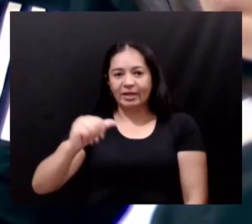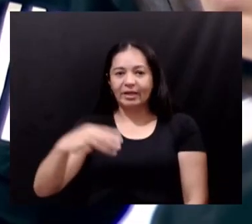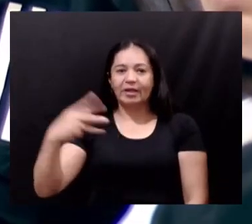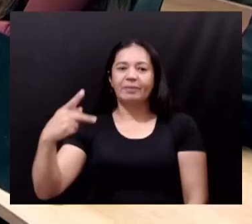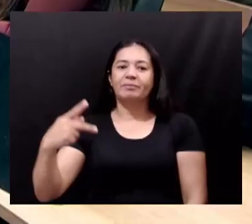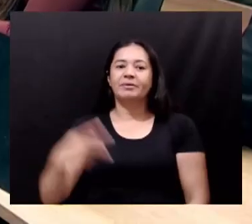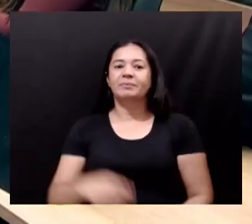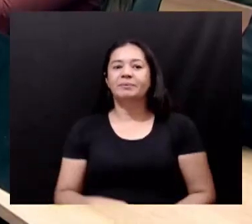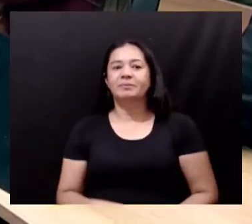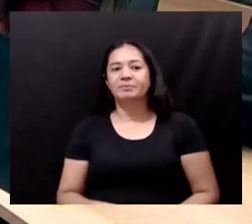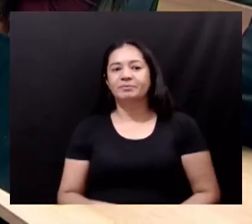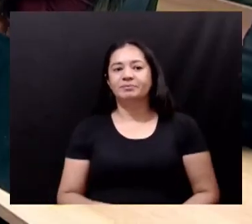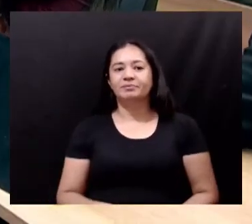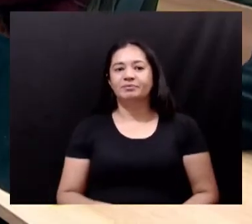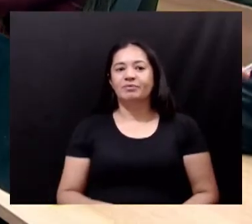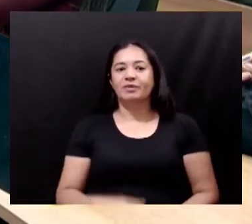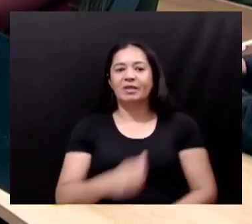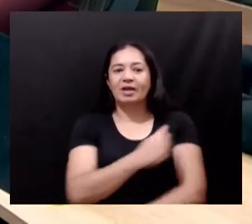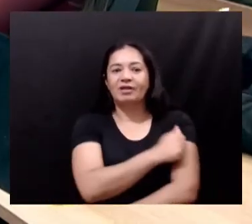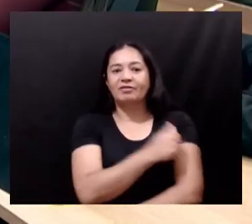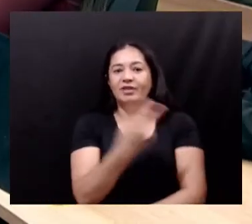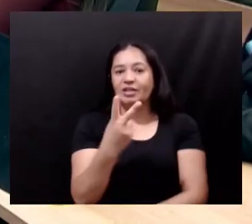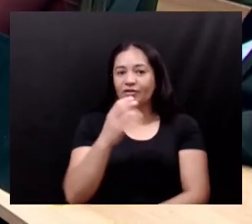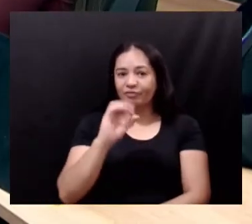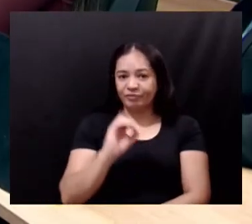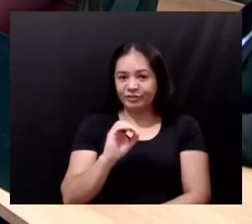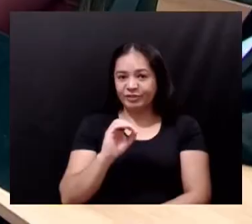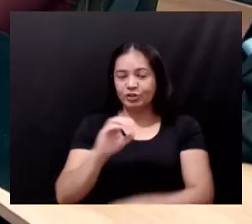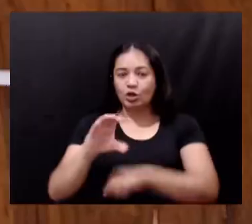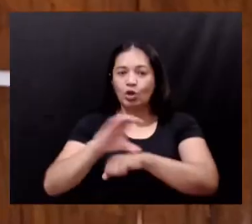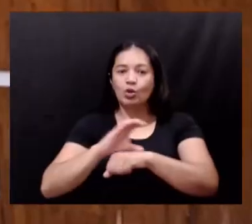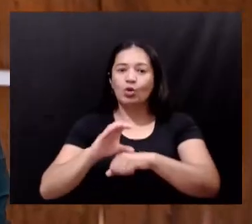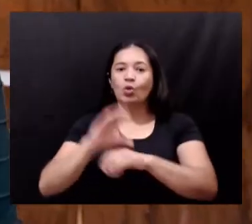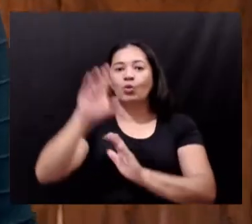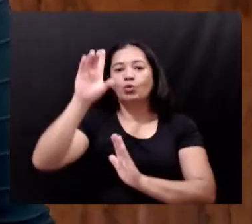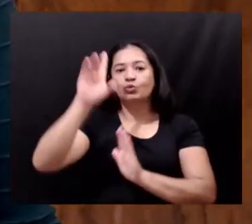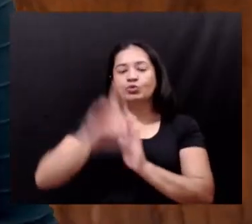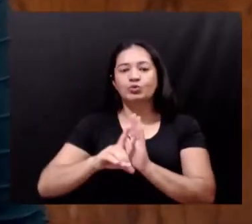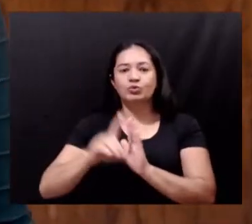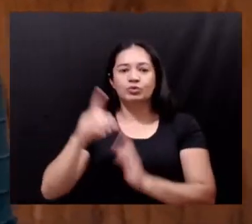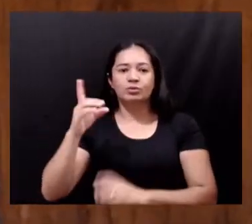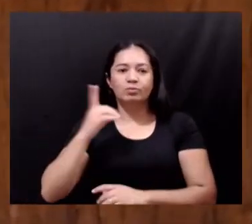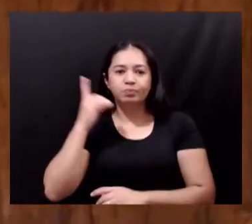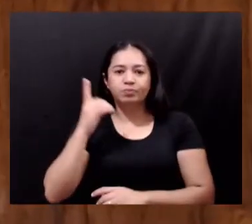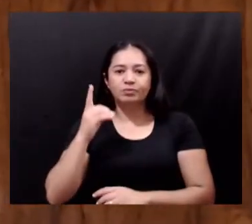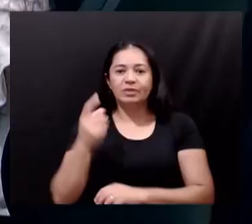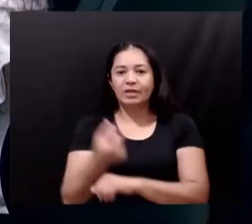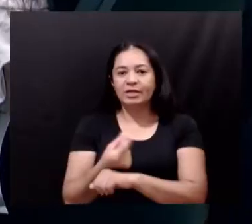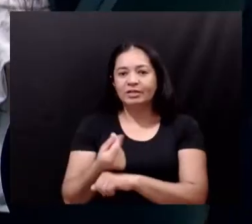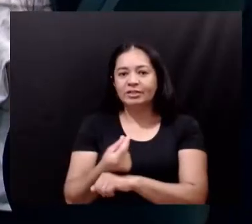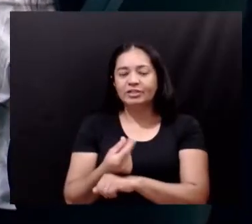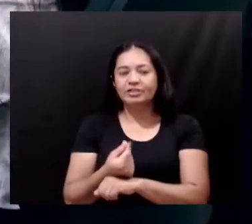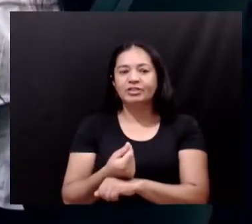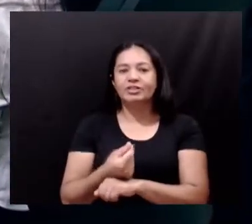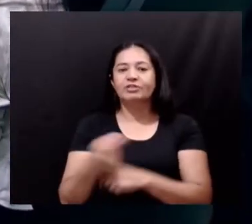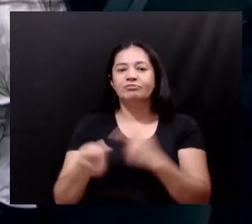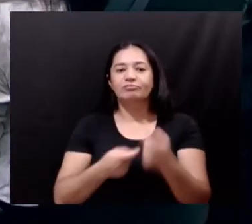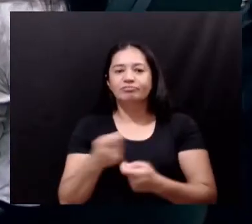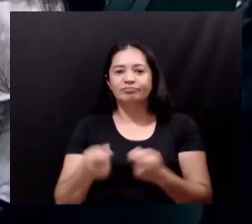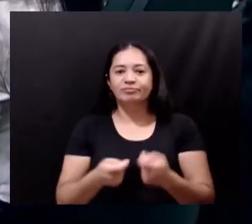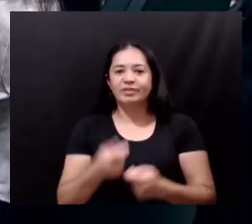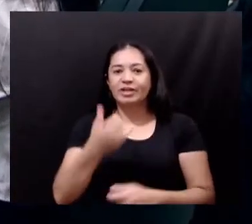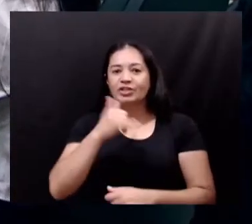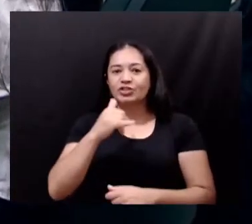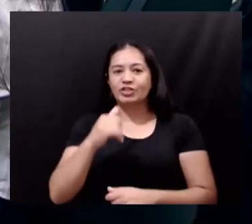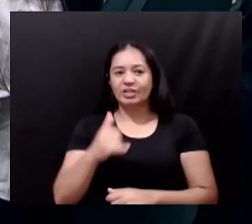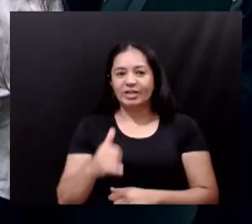Os 20 universitários dos cursos de Direito, Relações Públicas, Engenharia Elétrica, Gestão Pública, Ciências Contábeis, Serviço